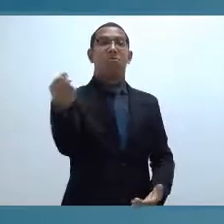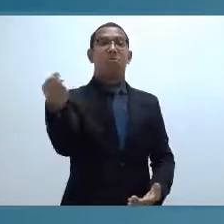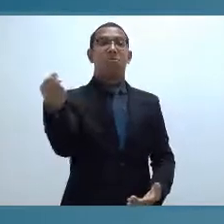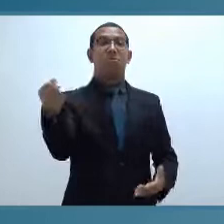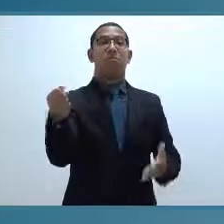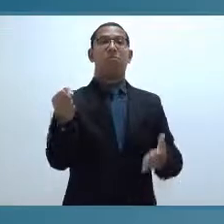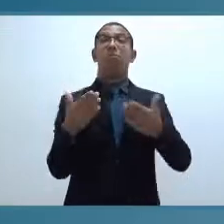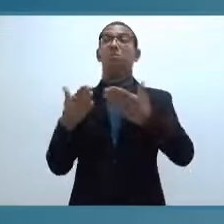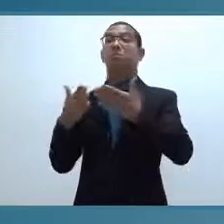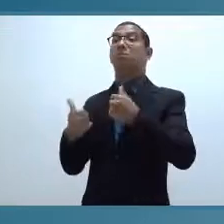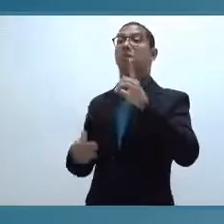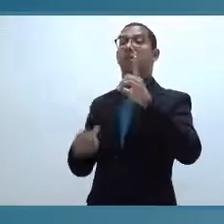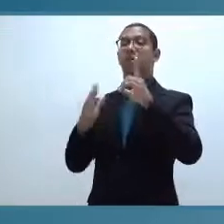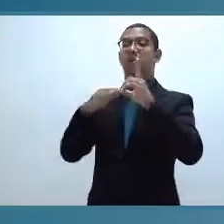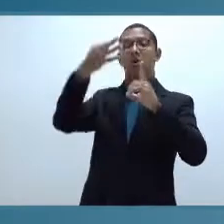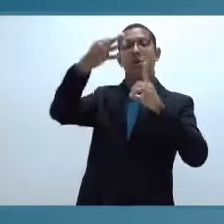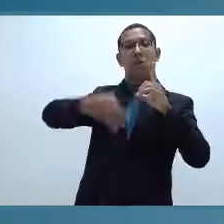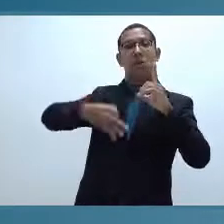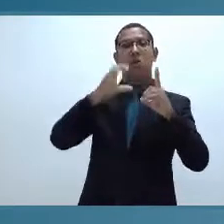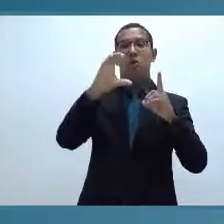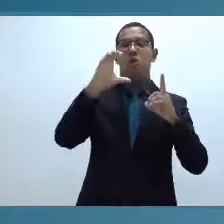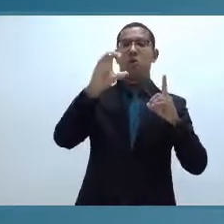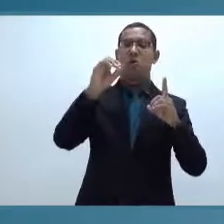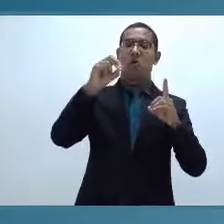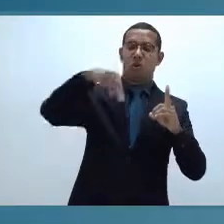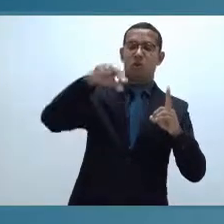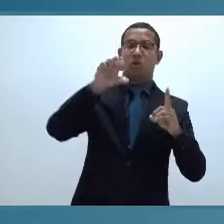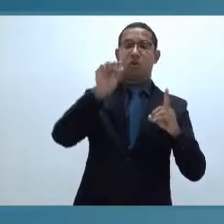Pois não, desembargador Constantino.